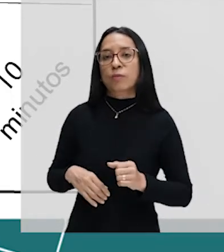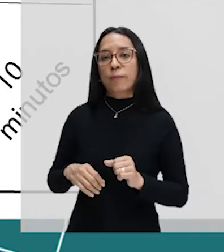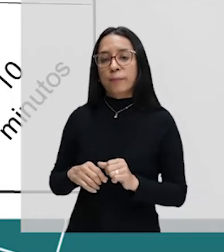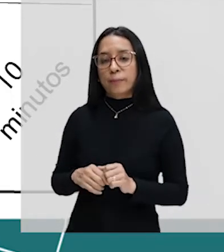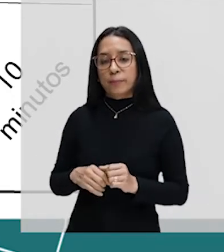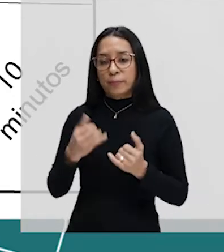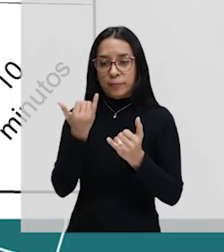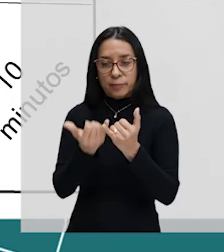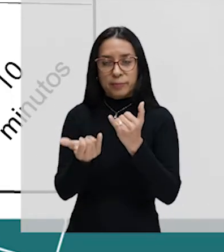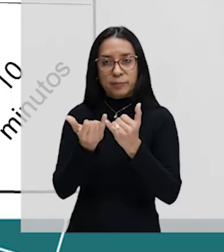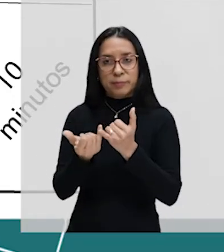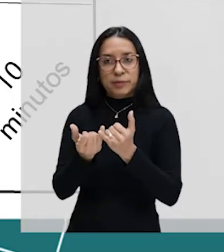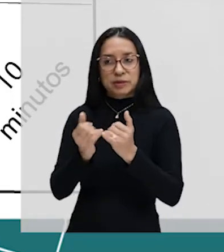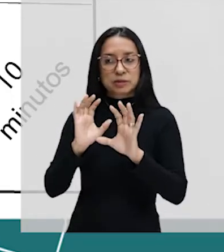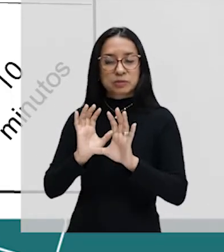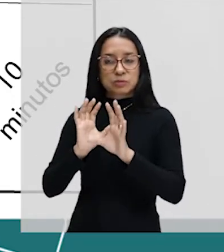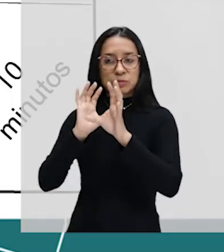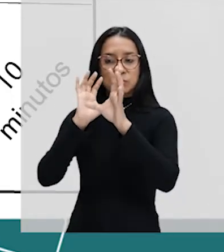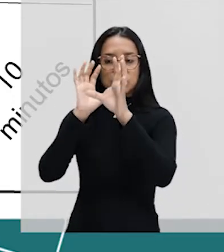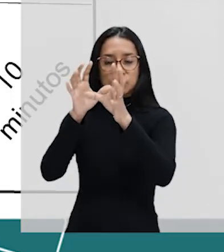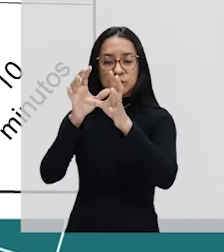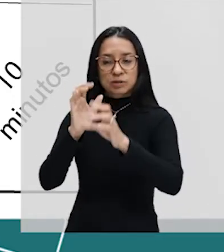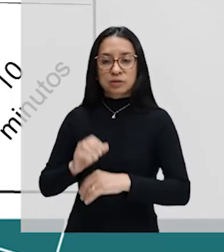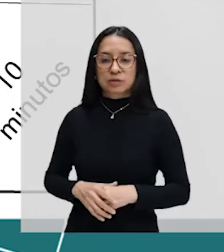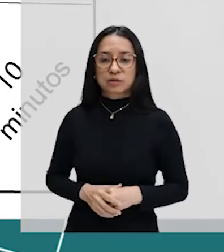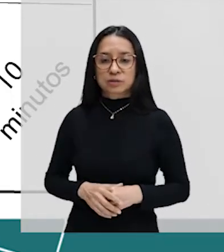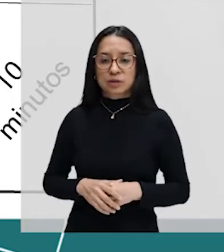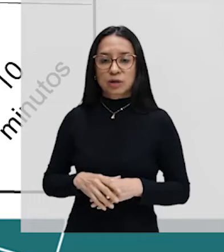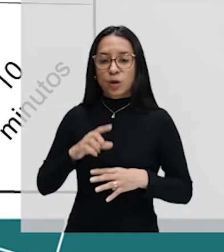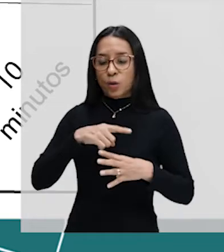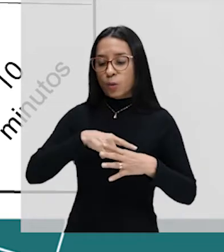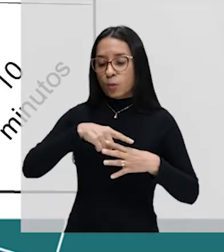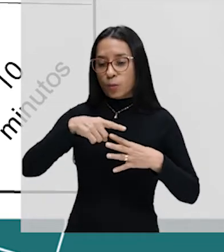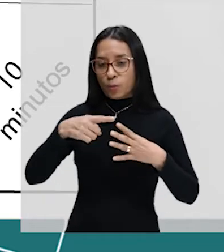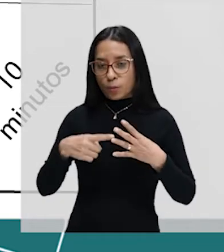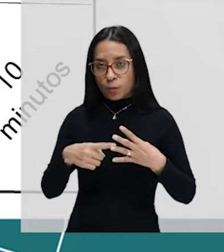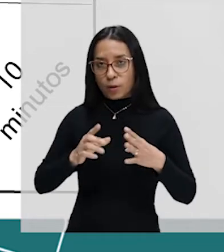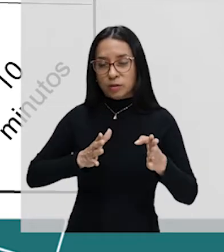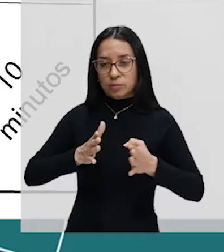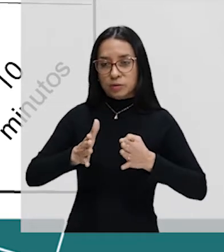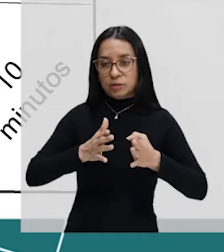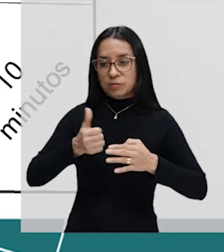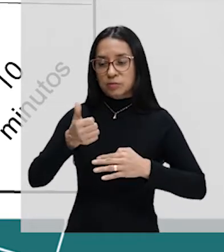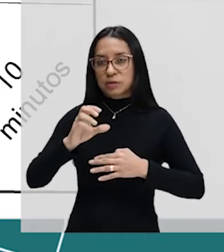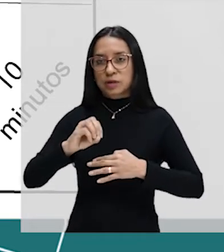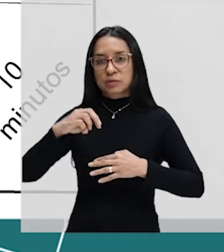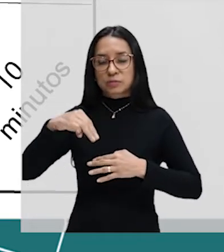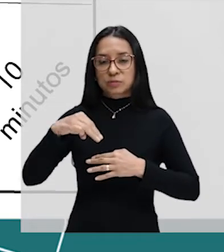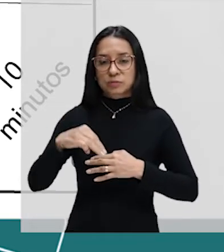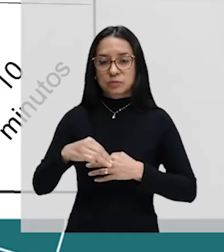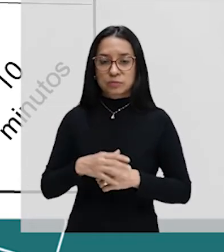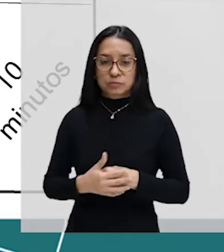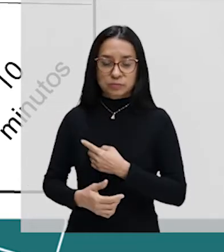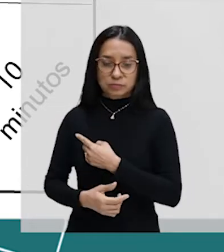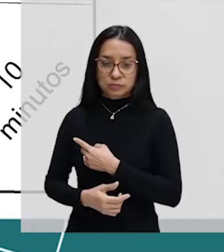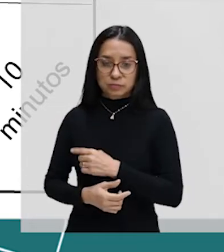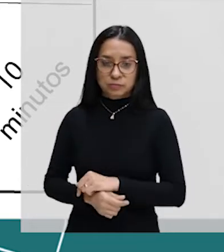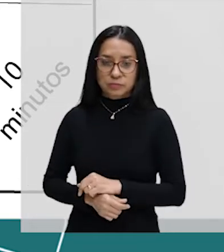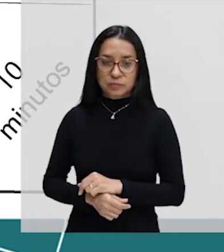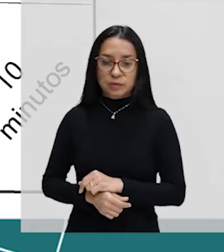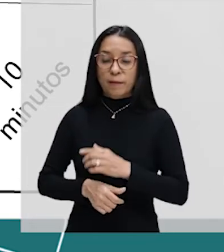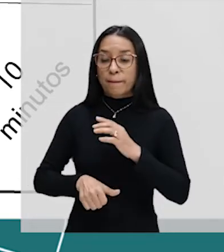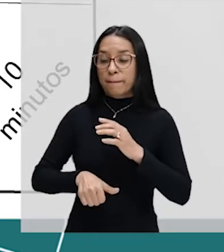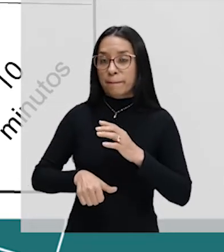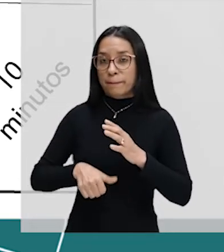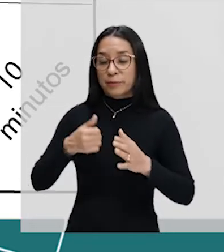parecido com o basquete. São 4 períodos de 10 minutos. São 2 tempos, né, de 20 ou 4 períodos de 2. Ó. O primeiro